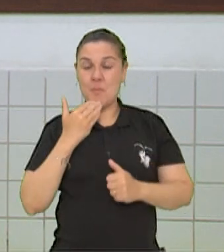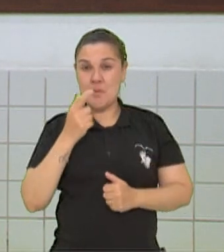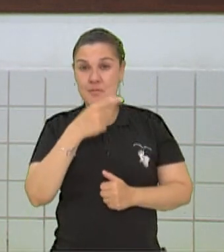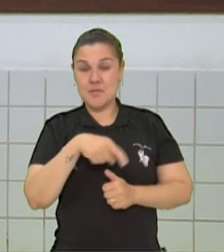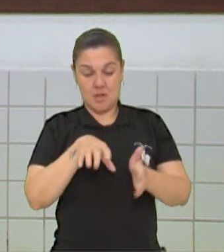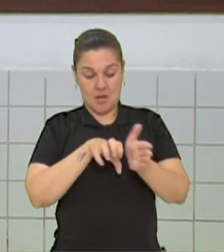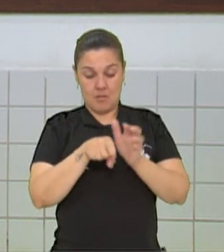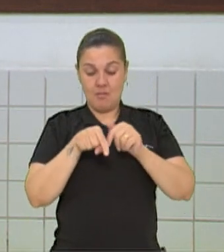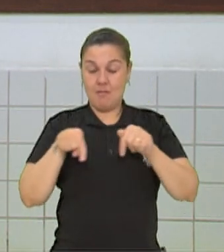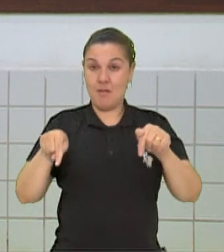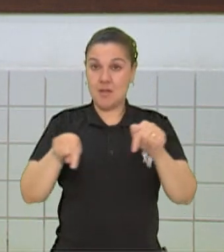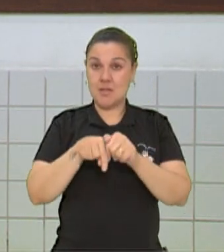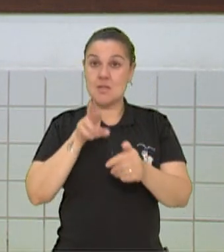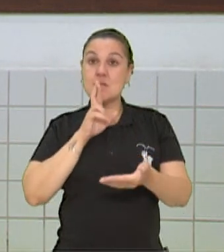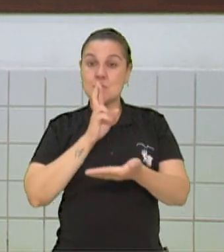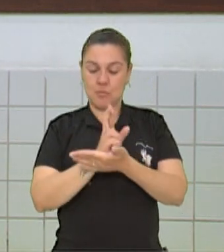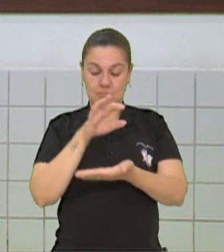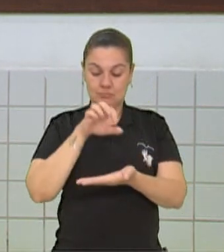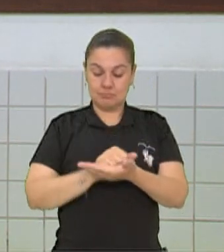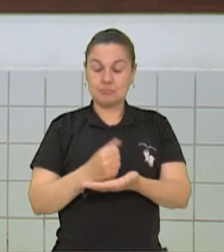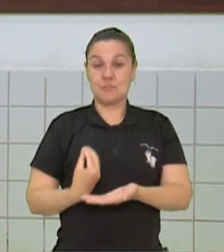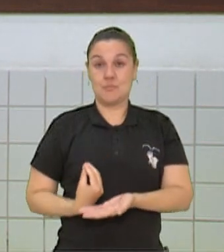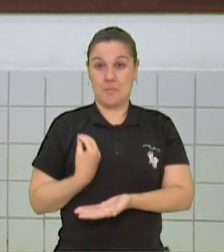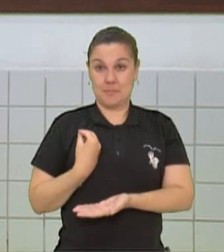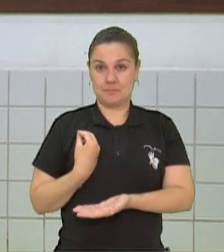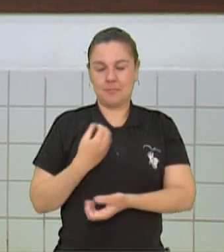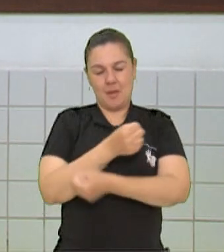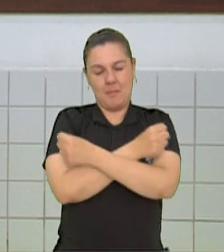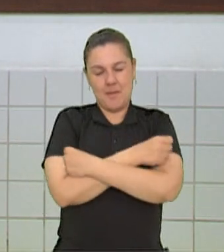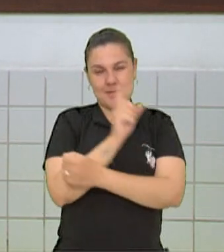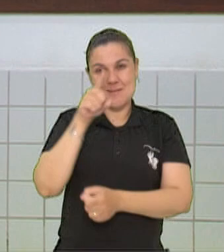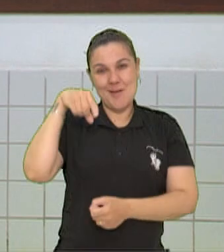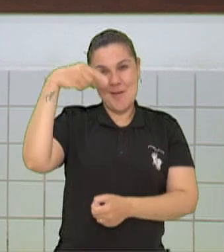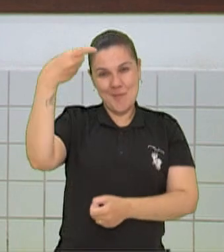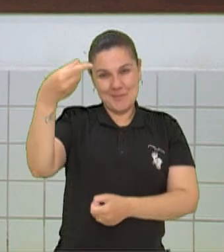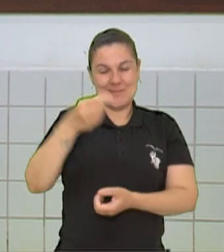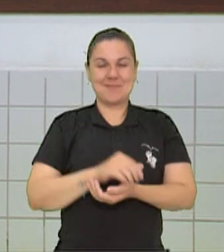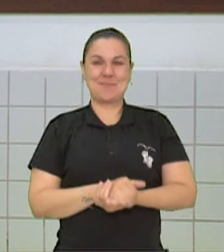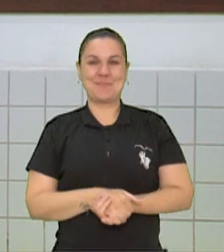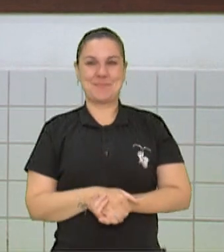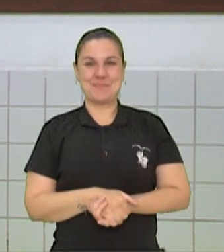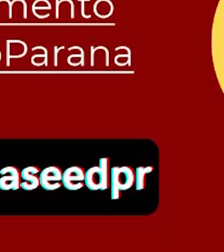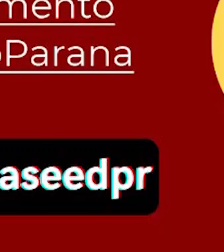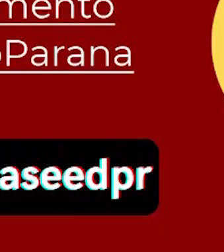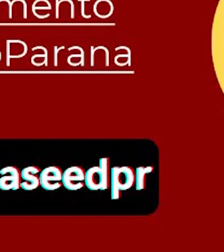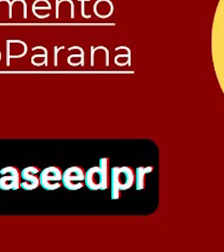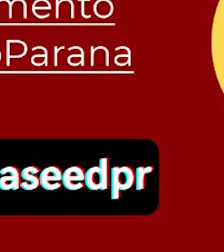entrar no Classroom, responder a chamada e enviar. Um forte abraço e até uma outra oportunidade.